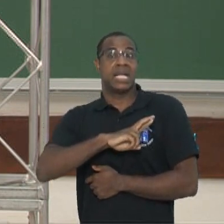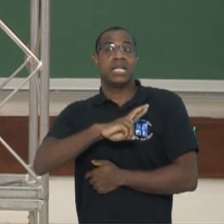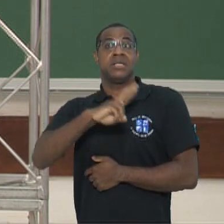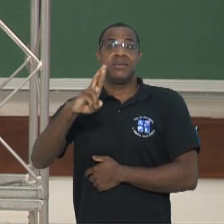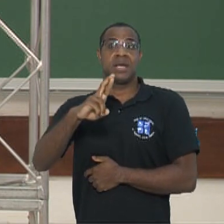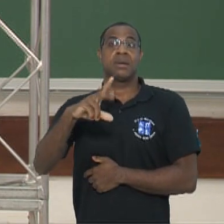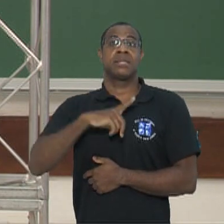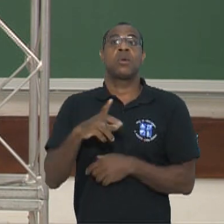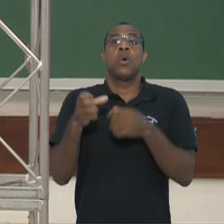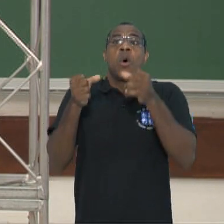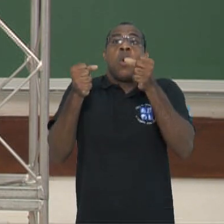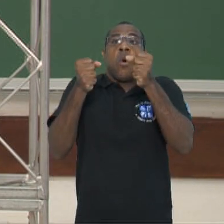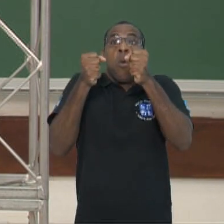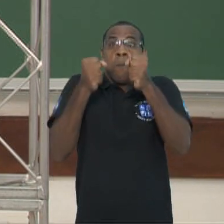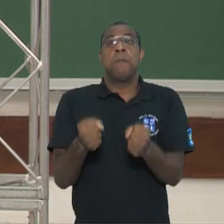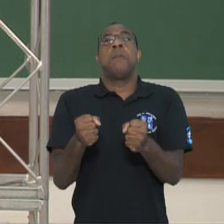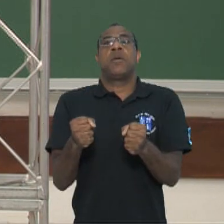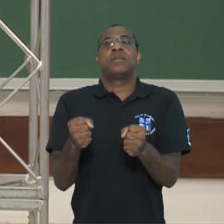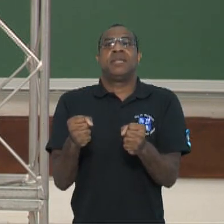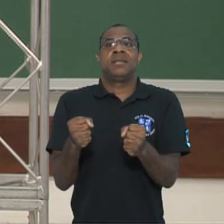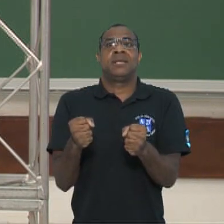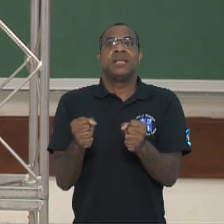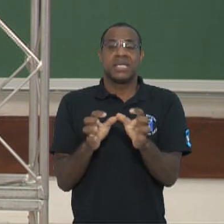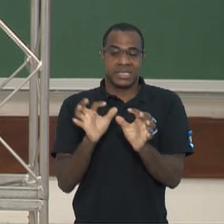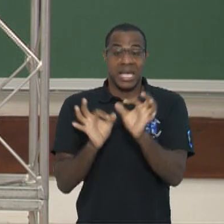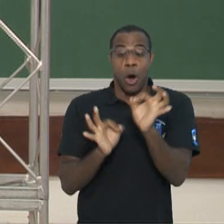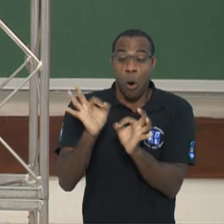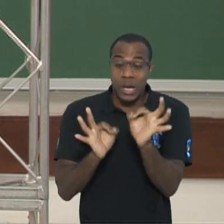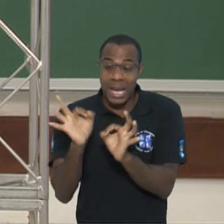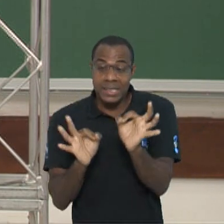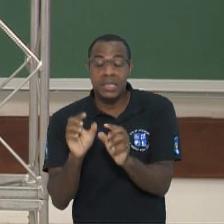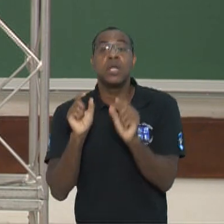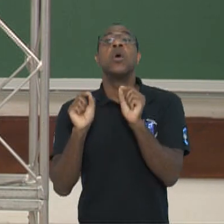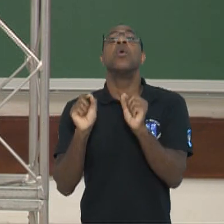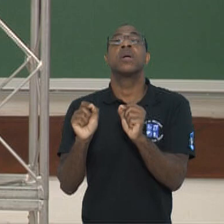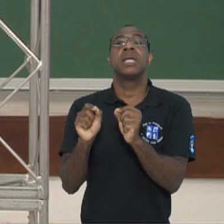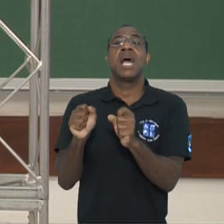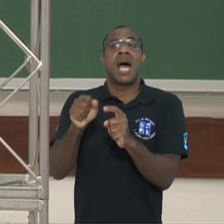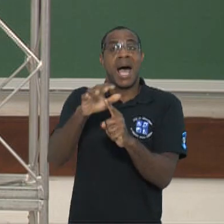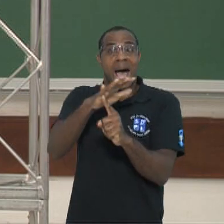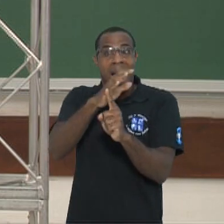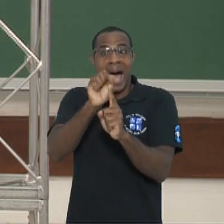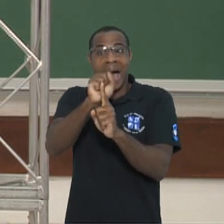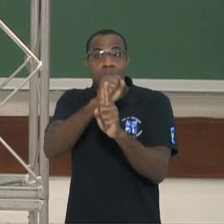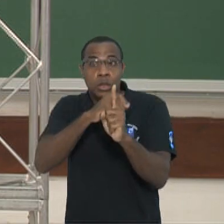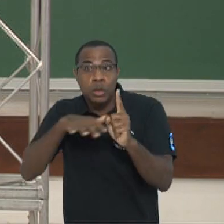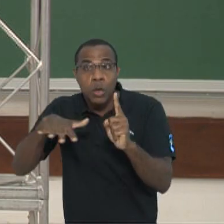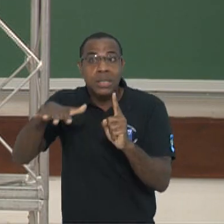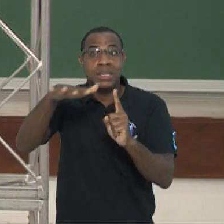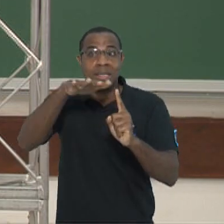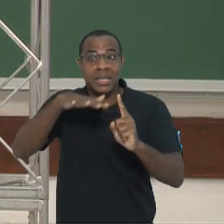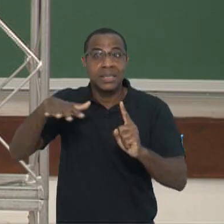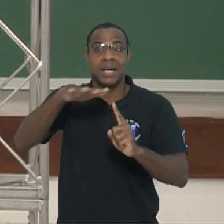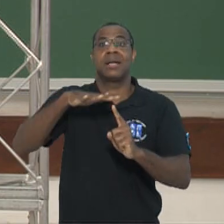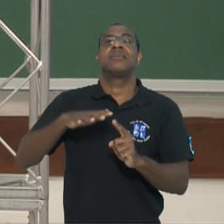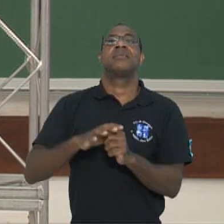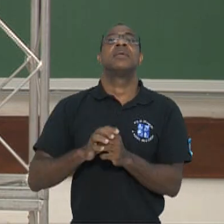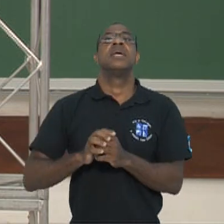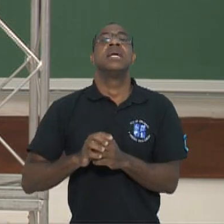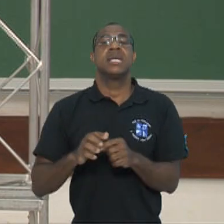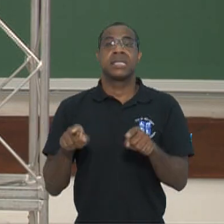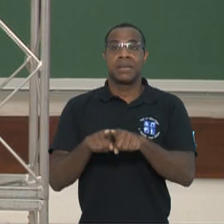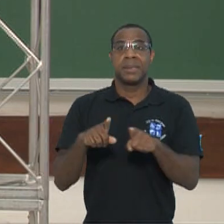poder faraônico, que organiza a sociedade, que legitima, inclusive, as divisões, as